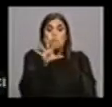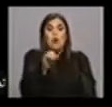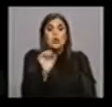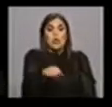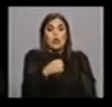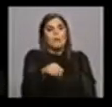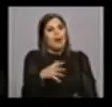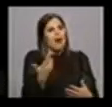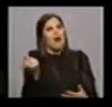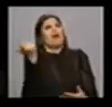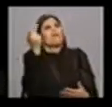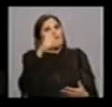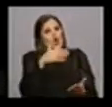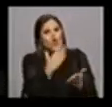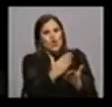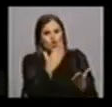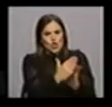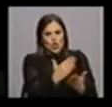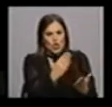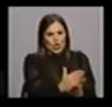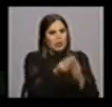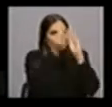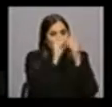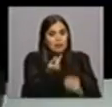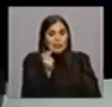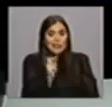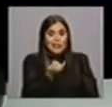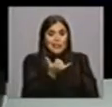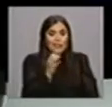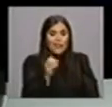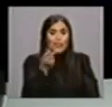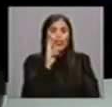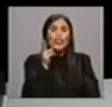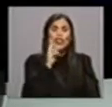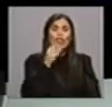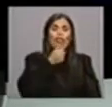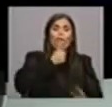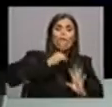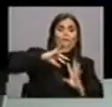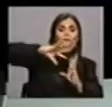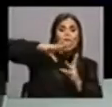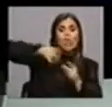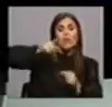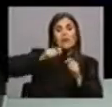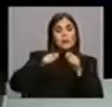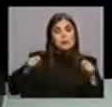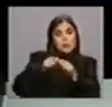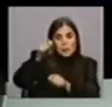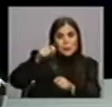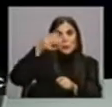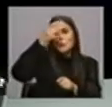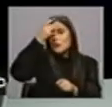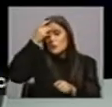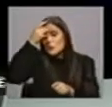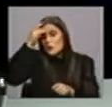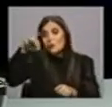que valeu-se de 20 anos de observações do planeta Marte e de medição, precisamente, onde é que está esse dióxido de